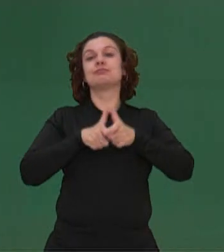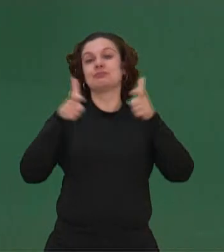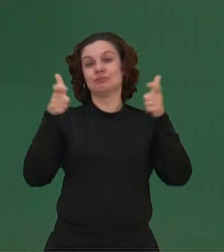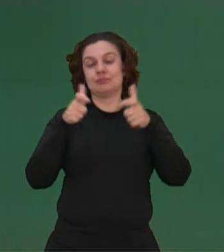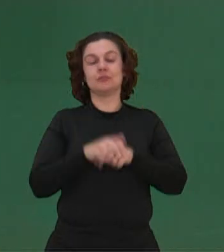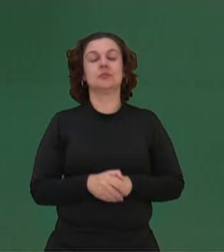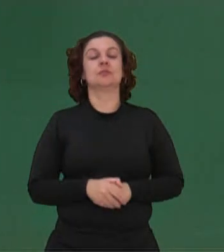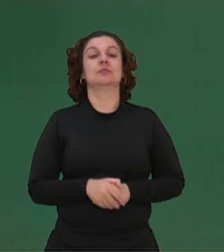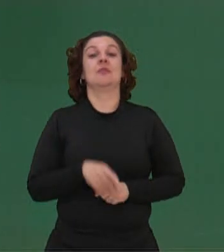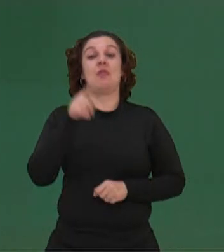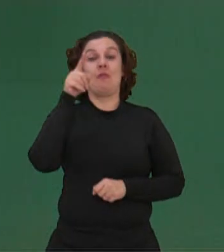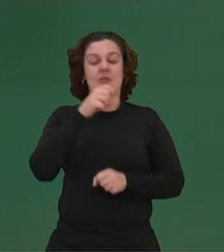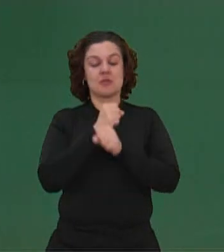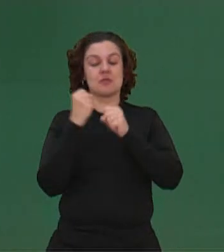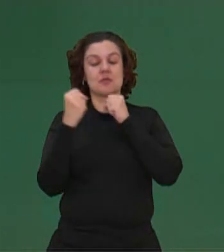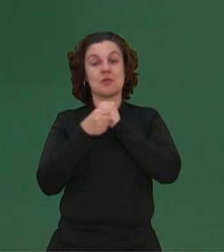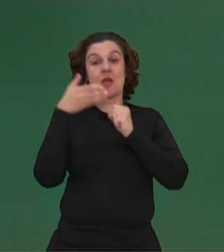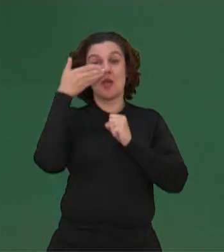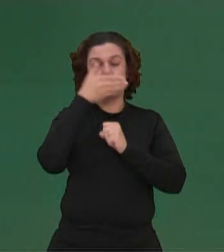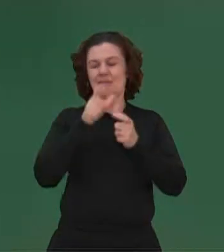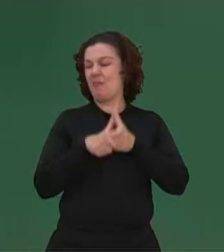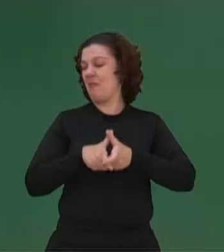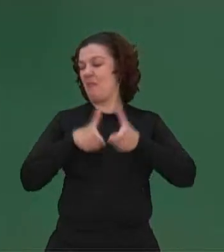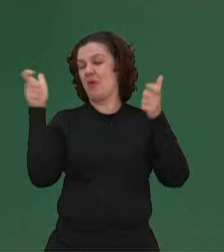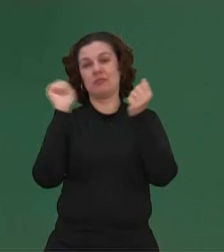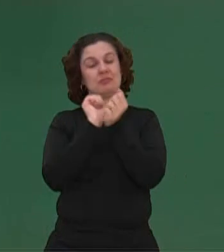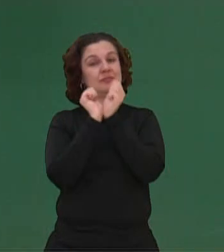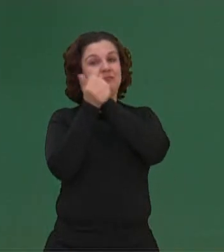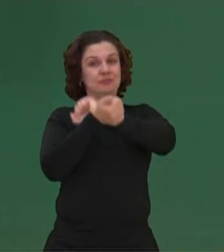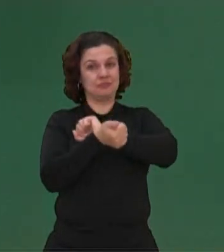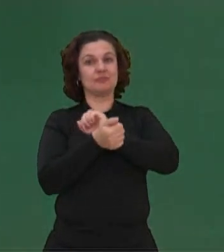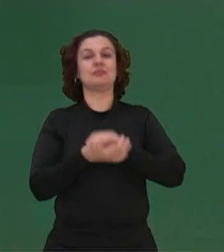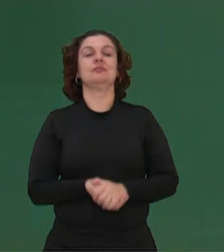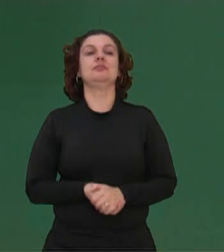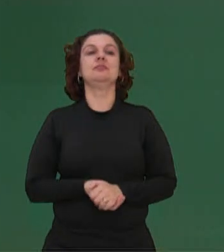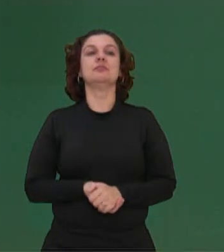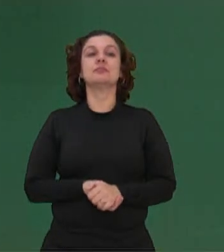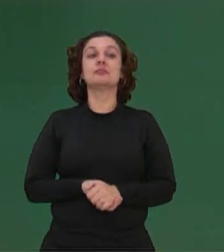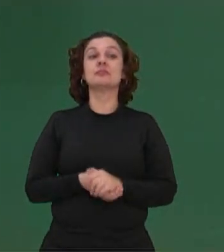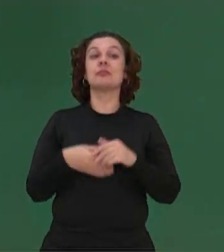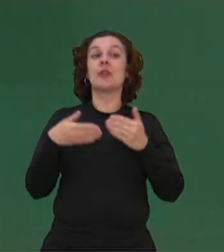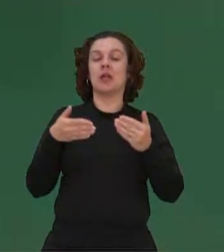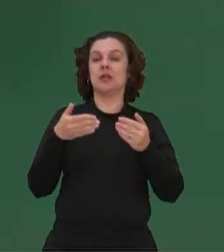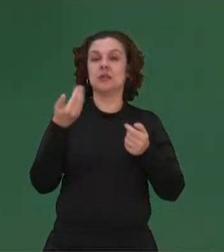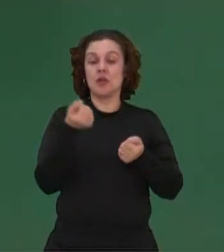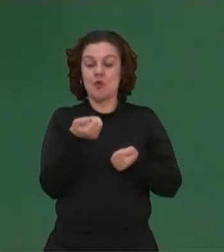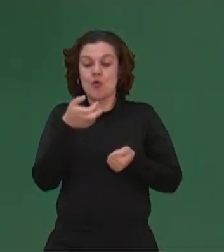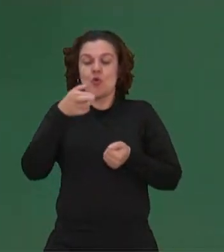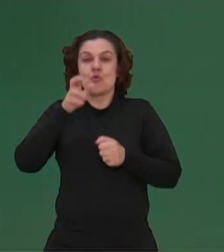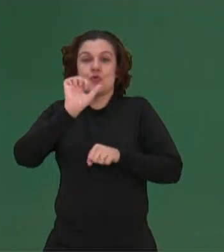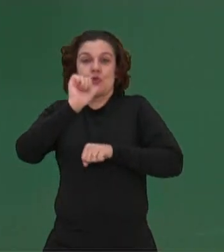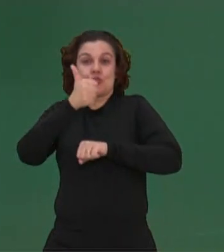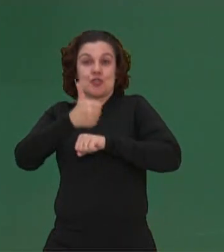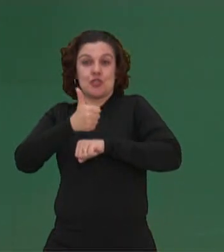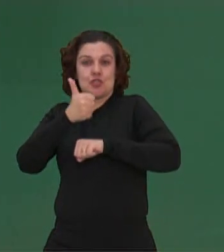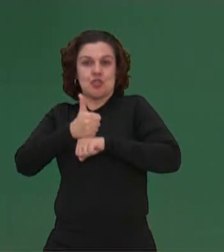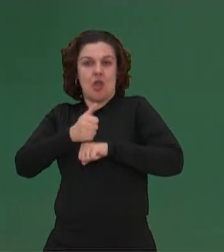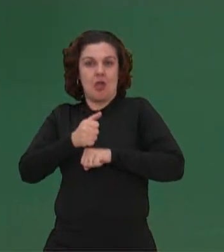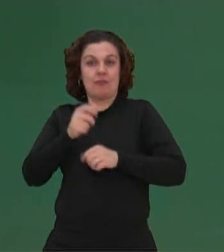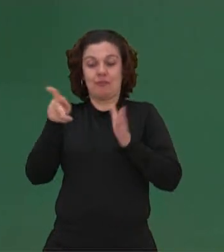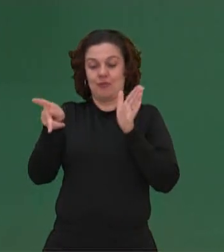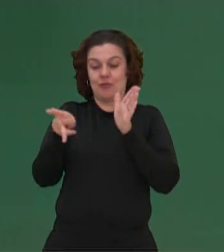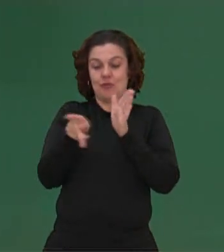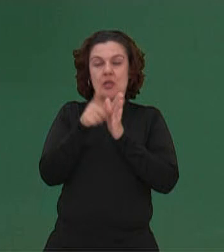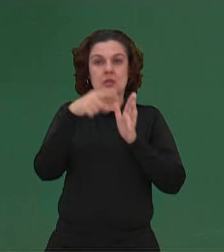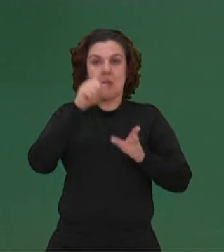Essa sociedade açucareira tinha os escravos como maior parte da sociedade. O senhor de engenho era autoridade na